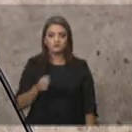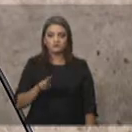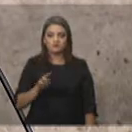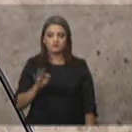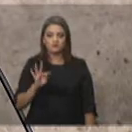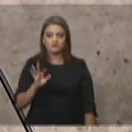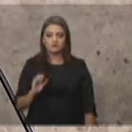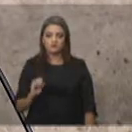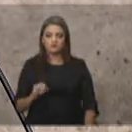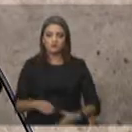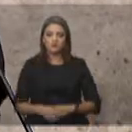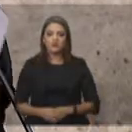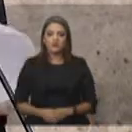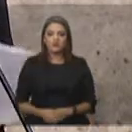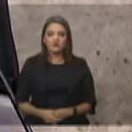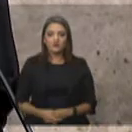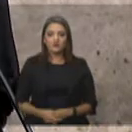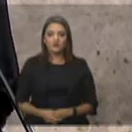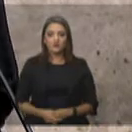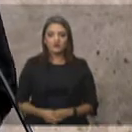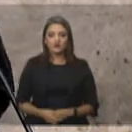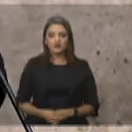Gomes.